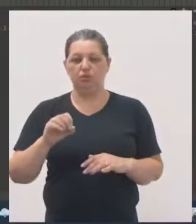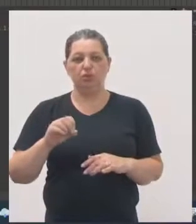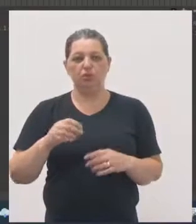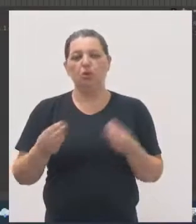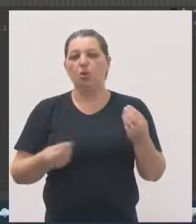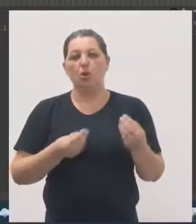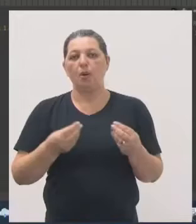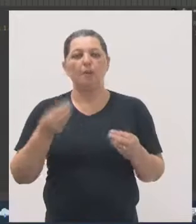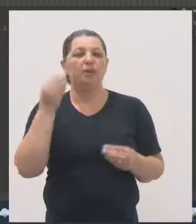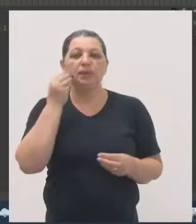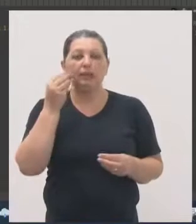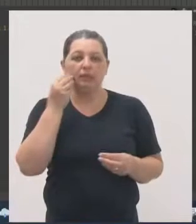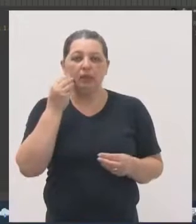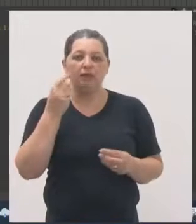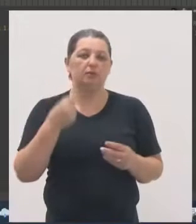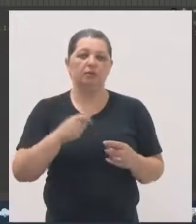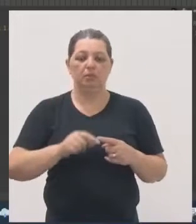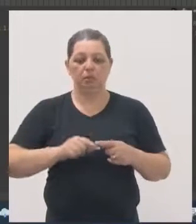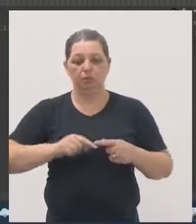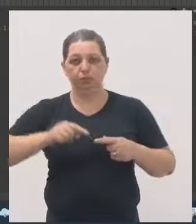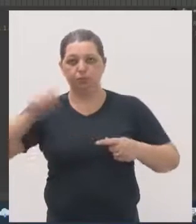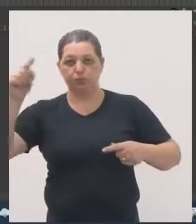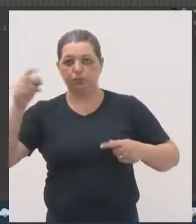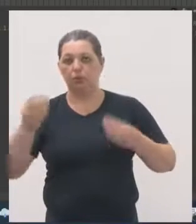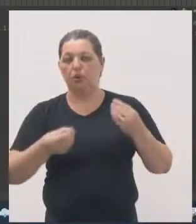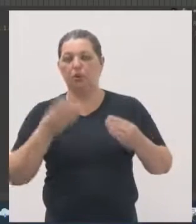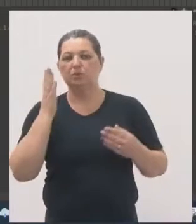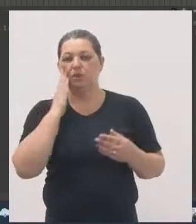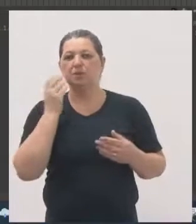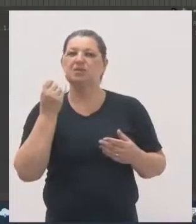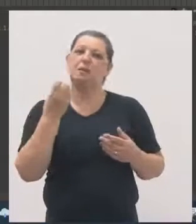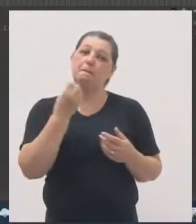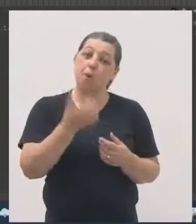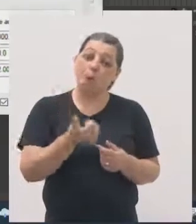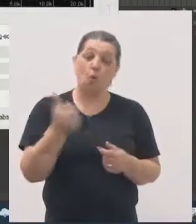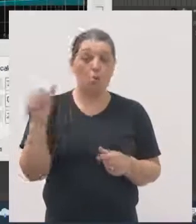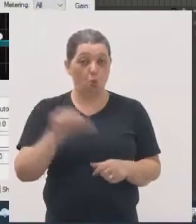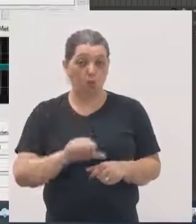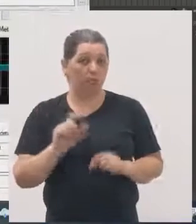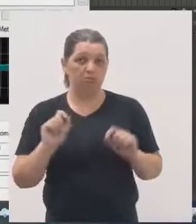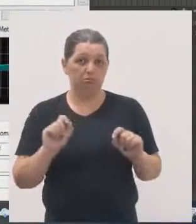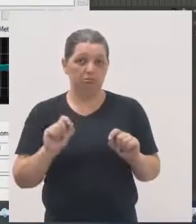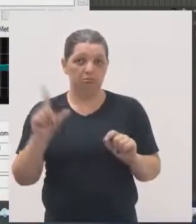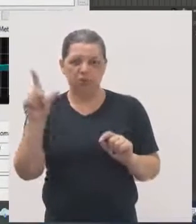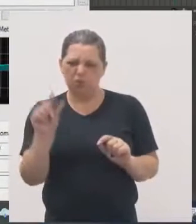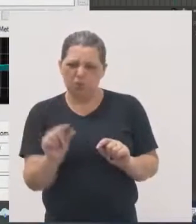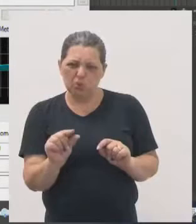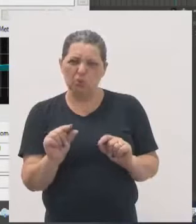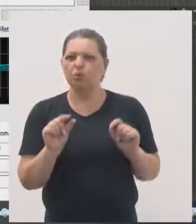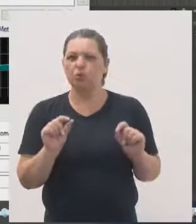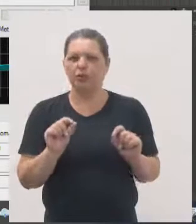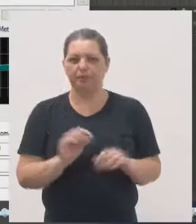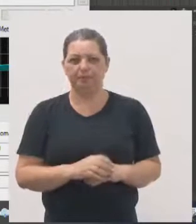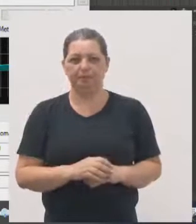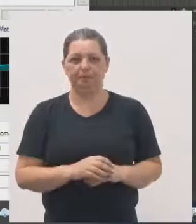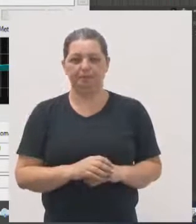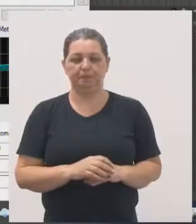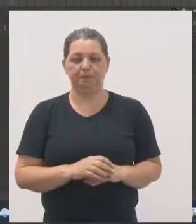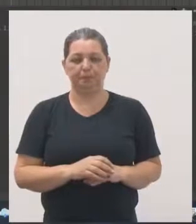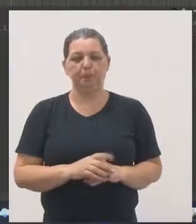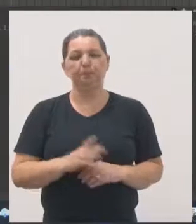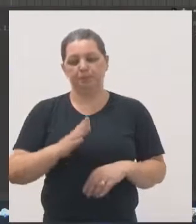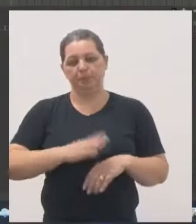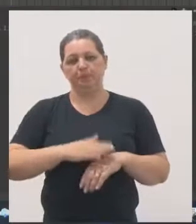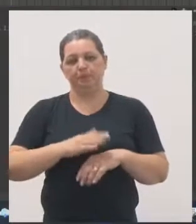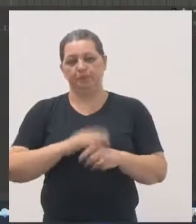ver um pedaço, né? Por exemplo, se aumentou o agudo, como que eu sei para ver se tá bom ou se eu preciso diminuir um pouquinho? Vamos fazer